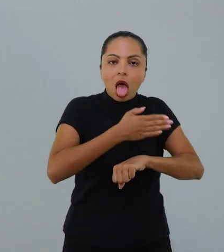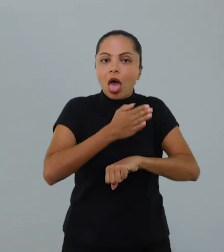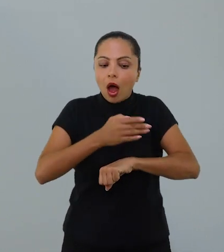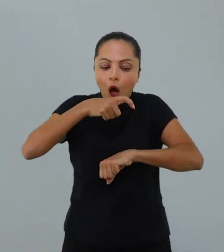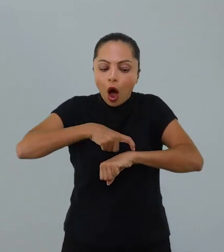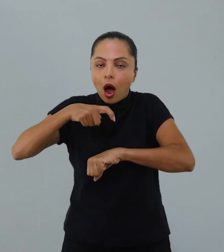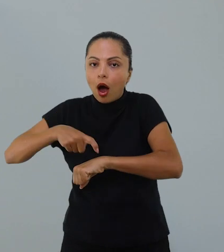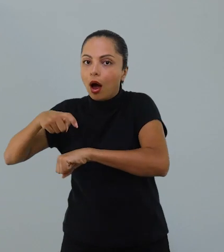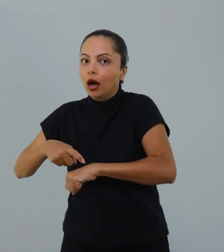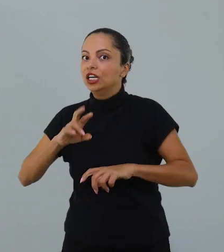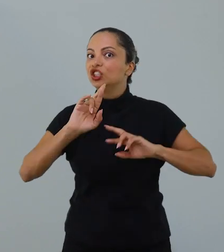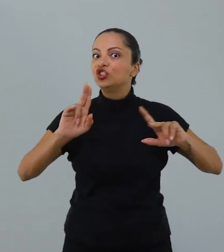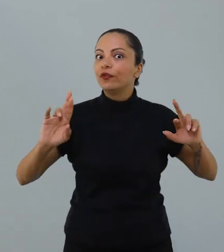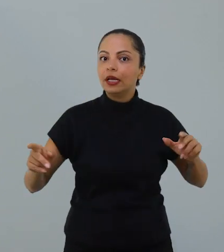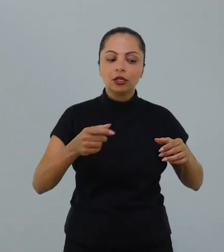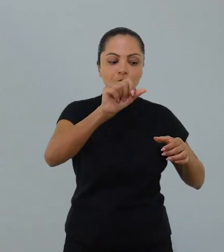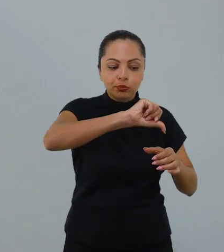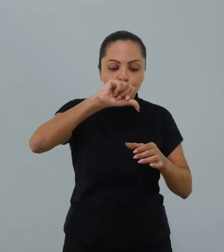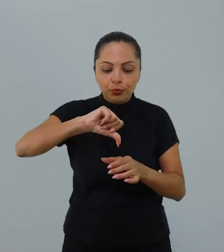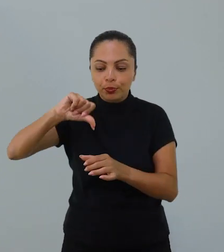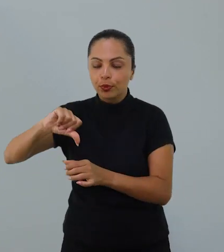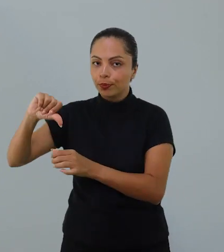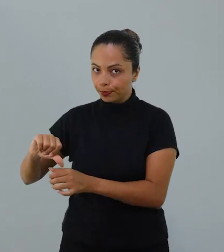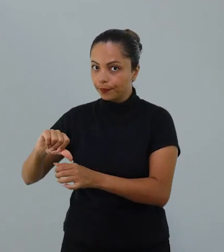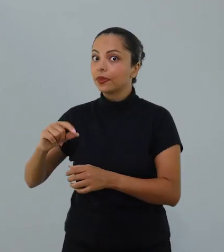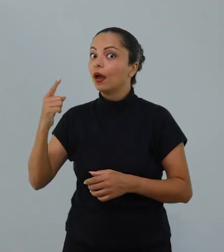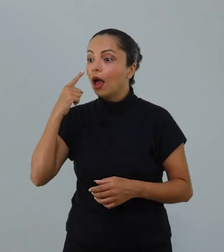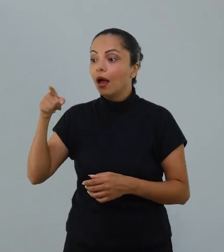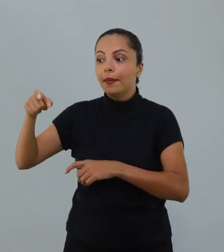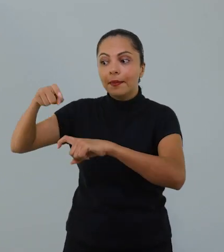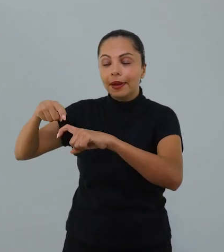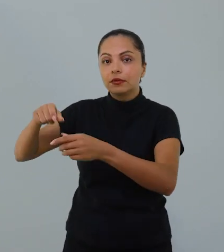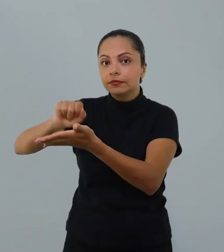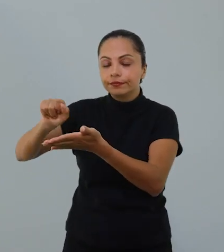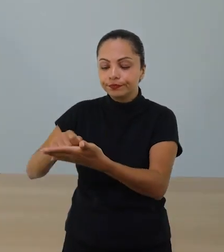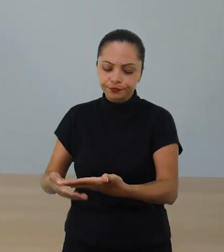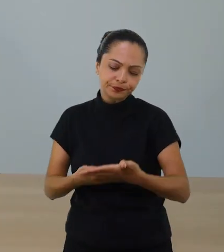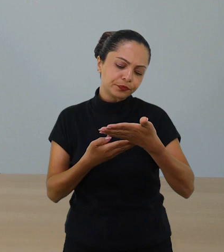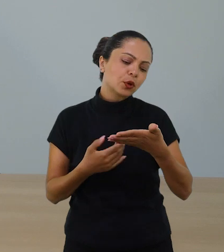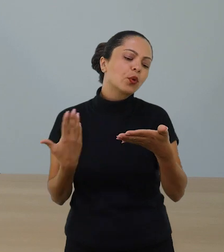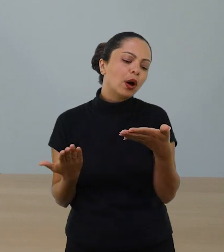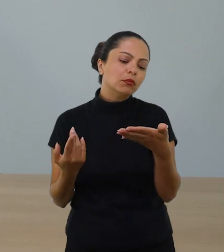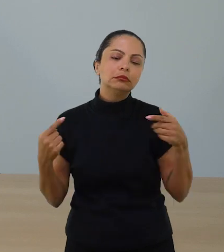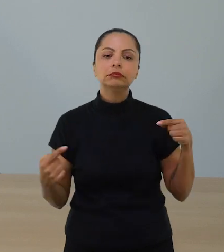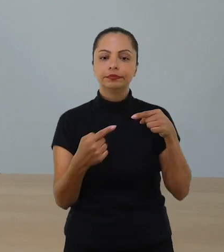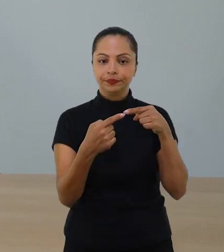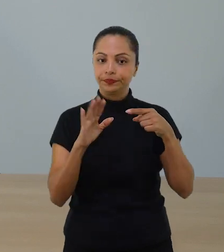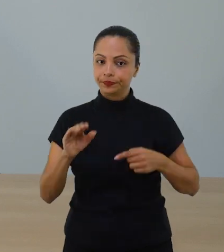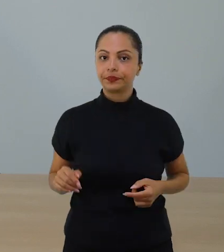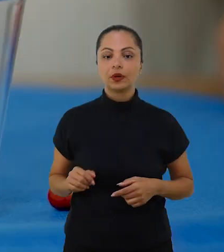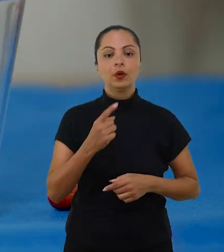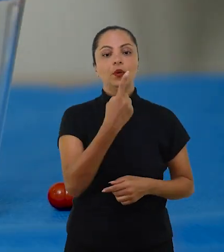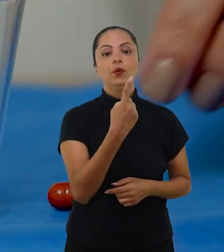outra. Verifique sempre na receita médica qual a dose prescrita para a refeição que vai se iniciar. Para obter uma dose de